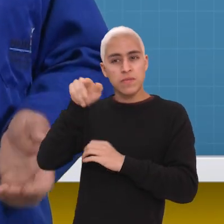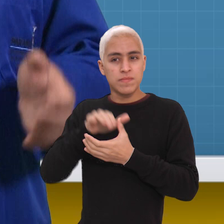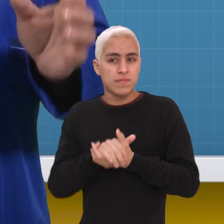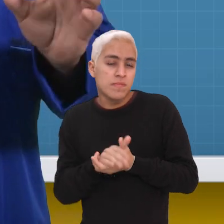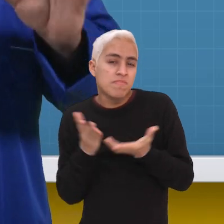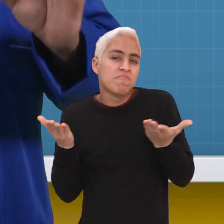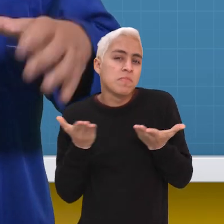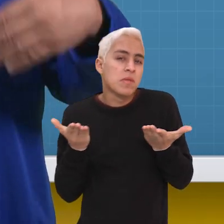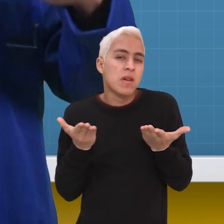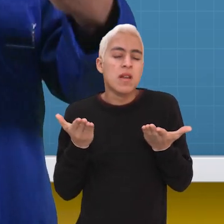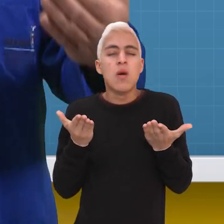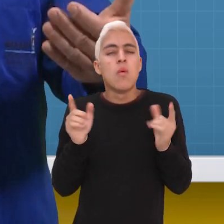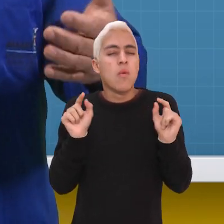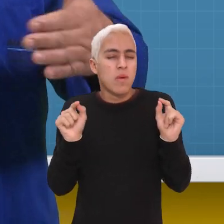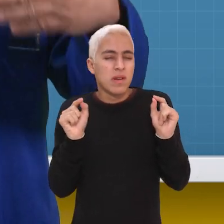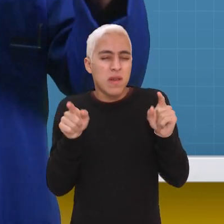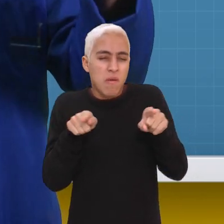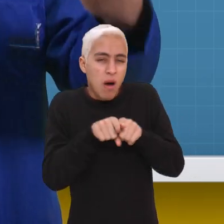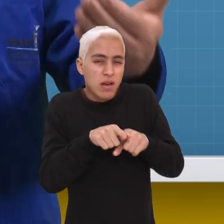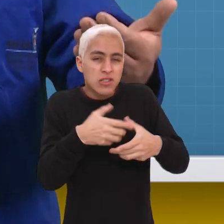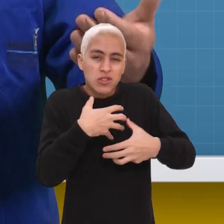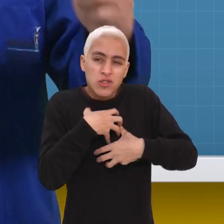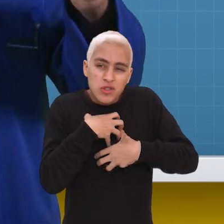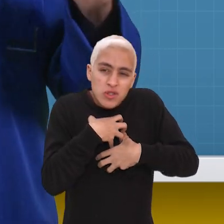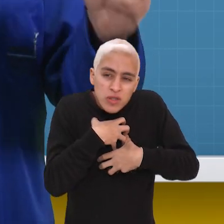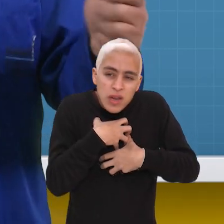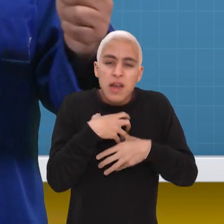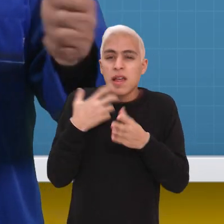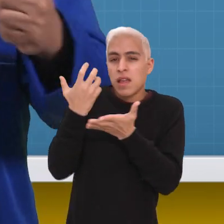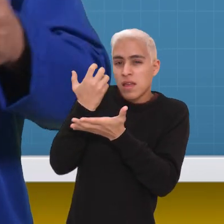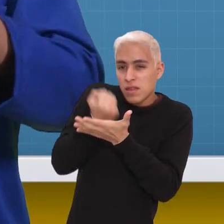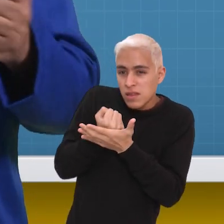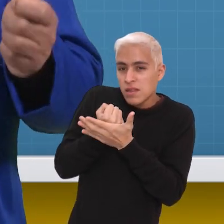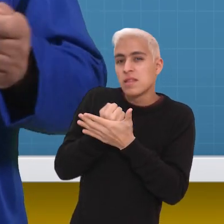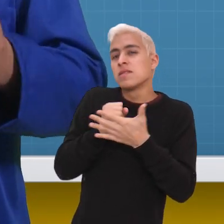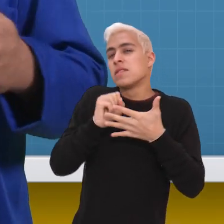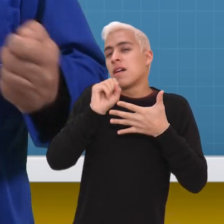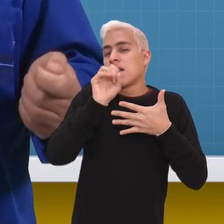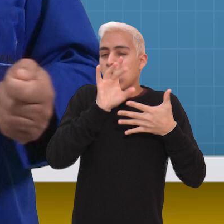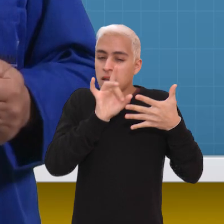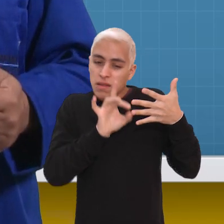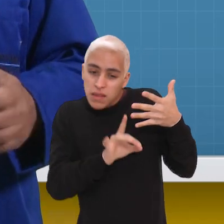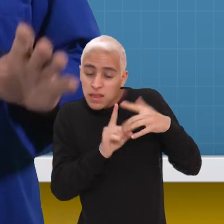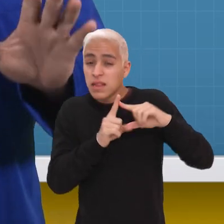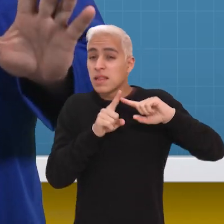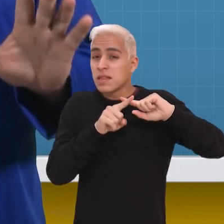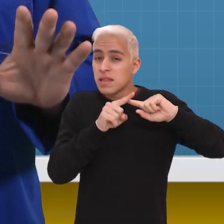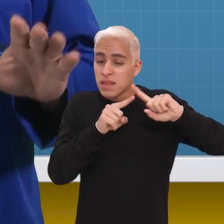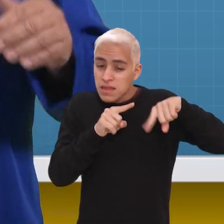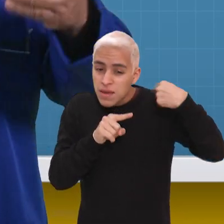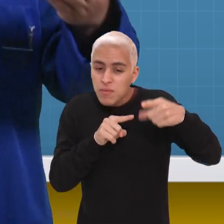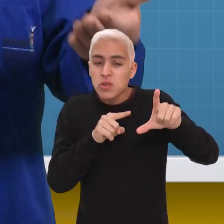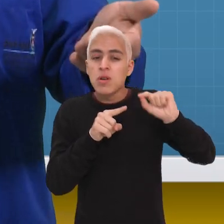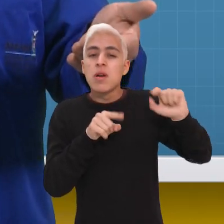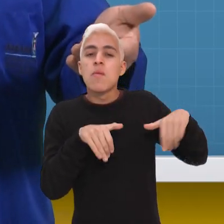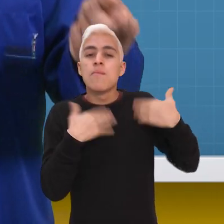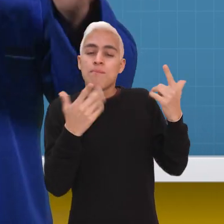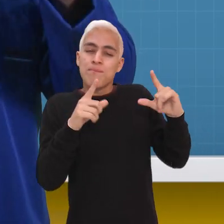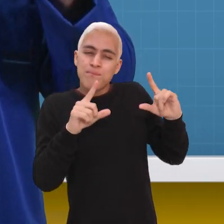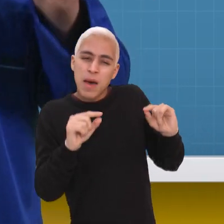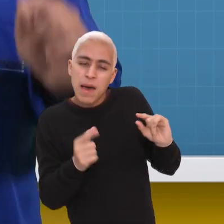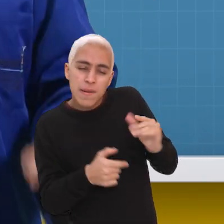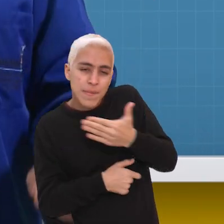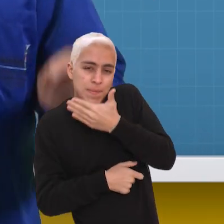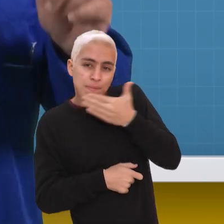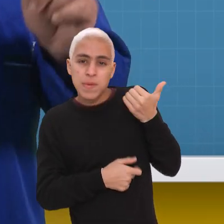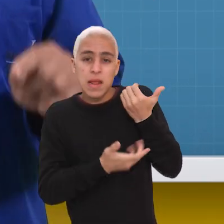solução. Então vamos supor situações, registrar cada uma delas e depois escolher a melhor.